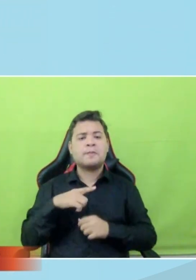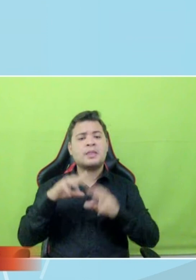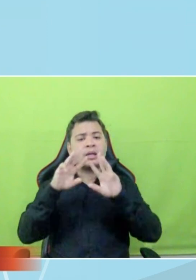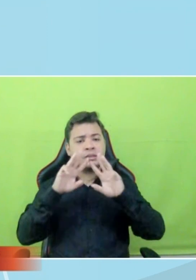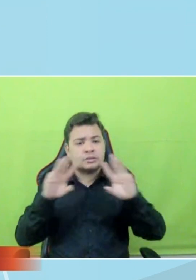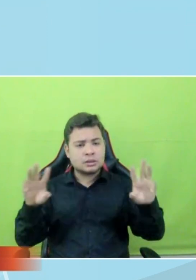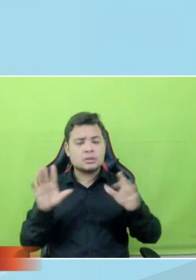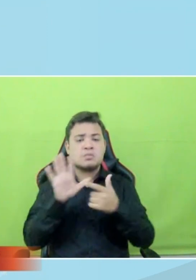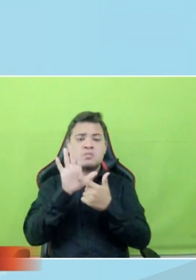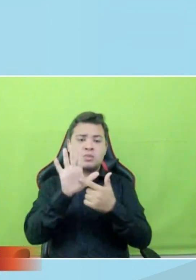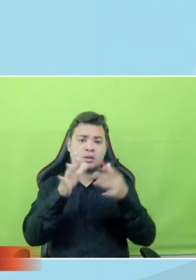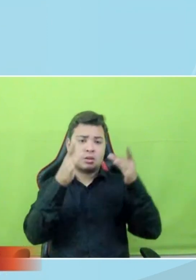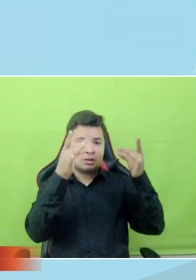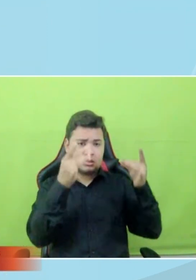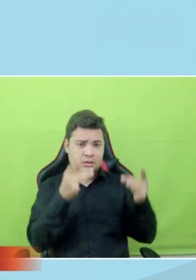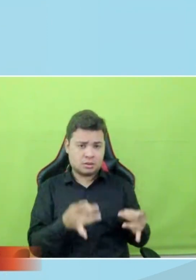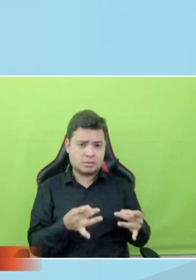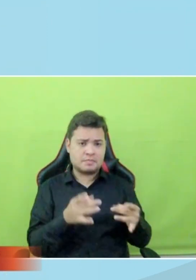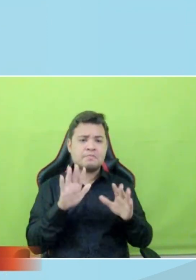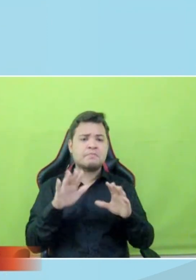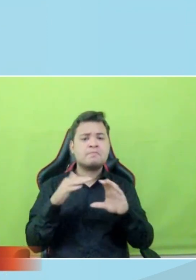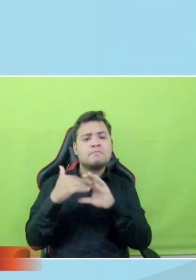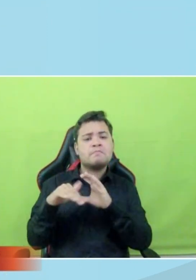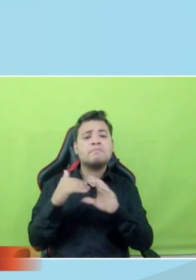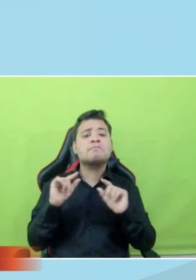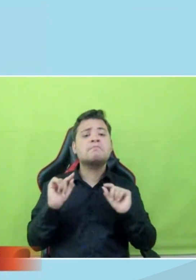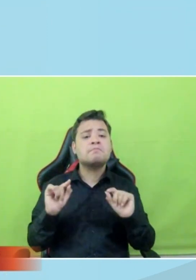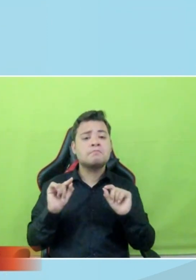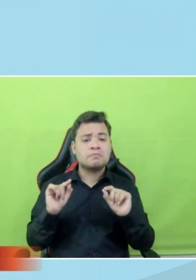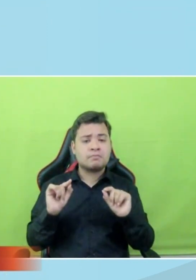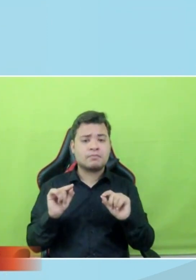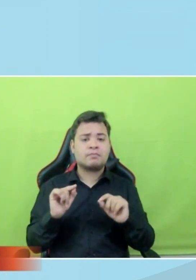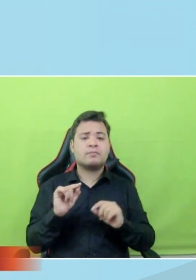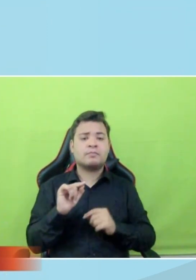todos esses dados, mas eu já vou falar o e-mail aí se você quiser anotar.